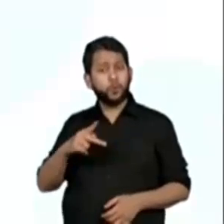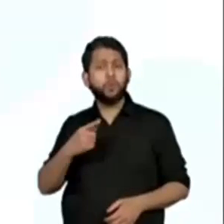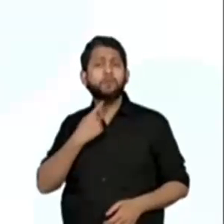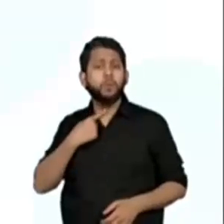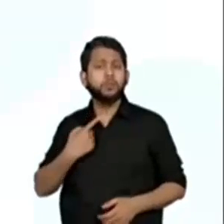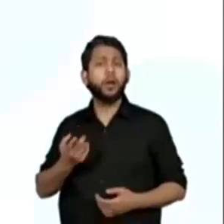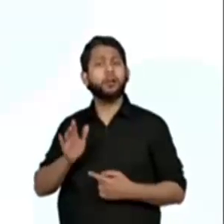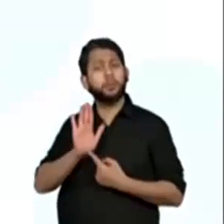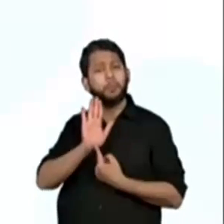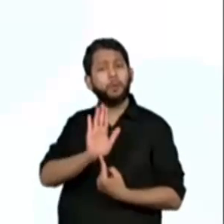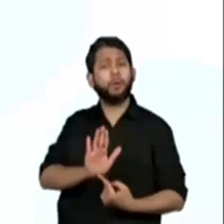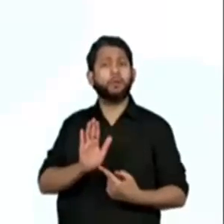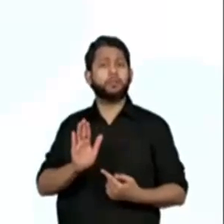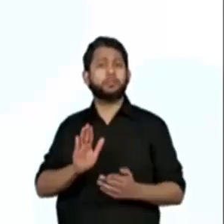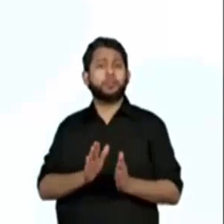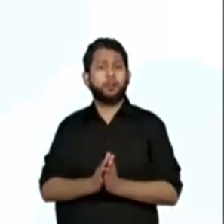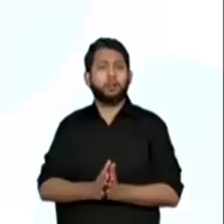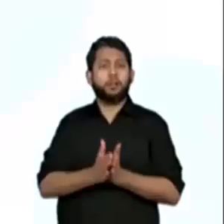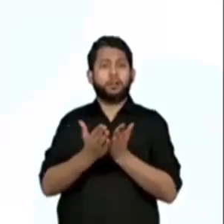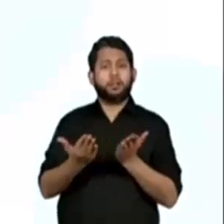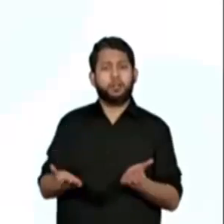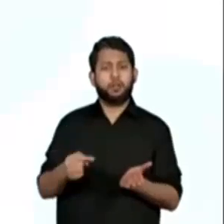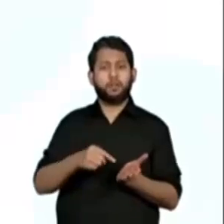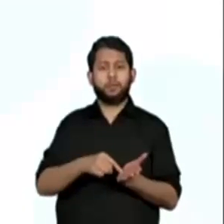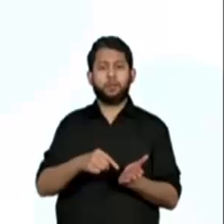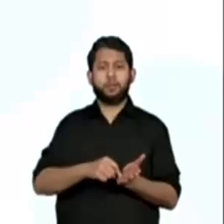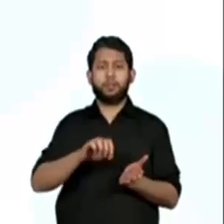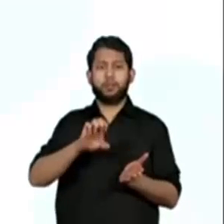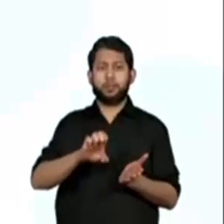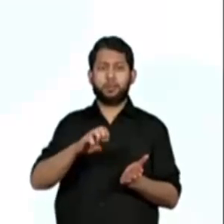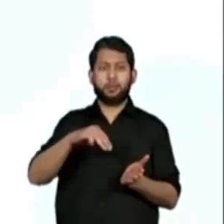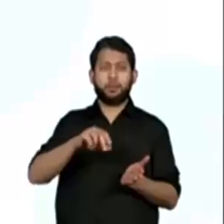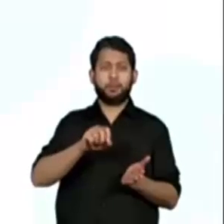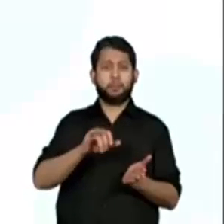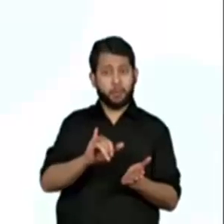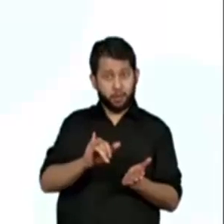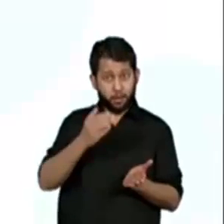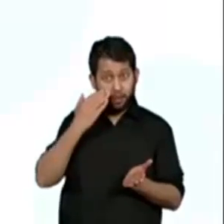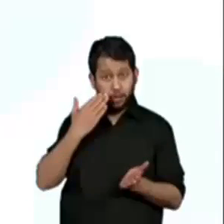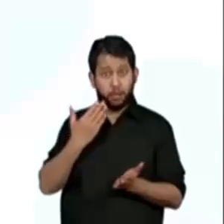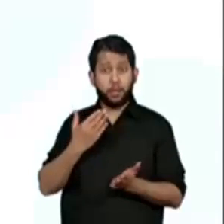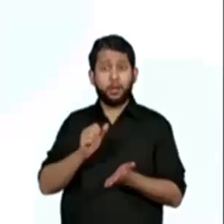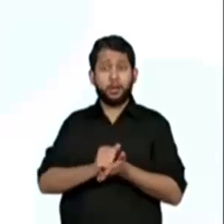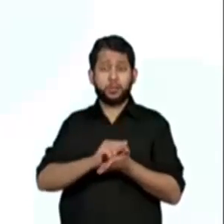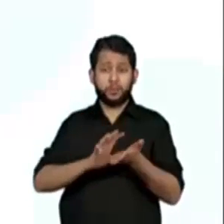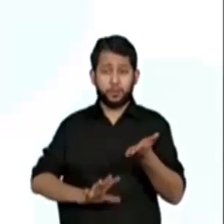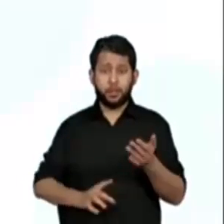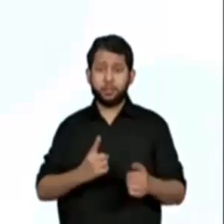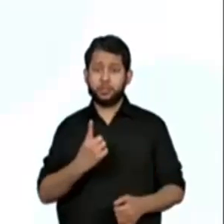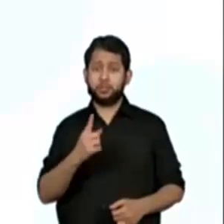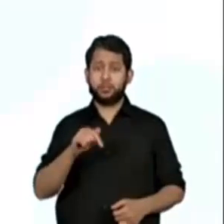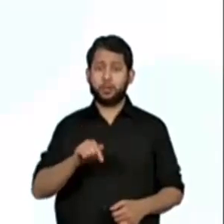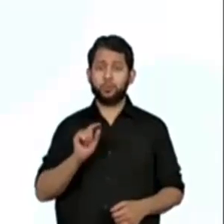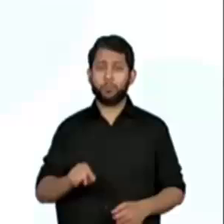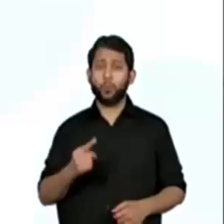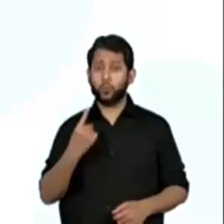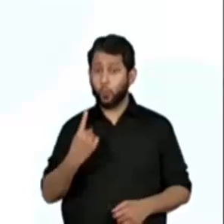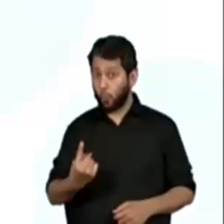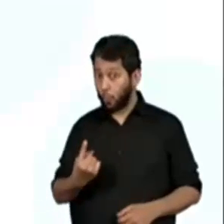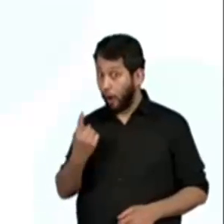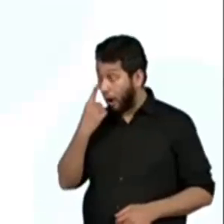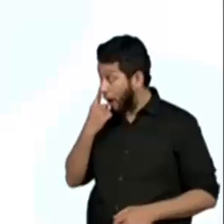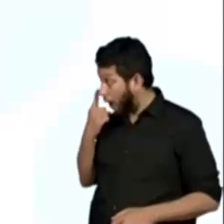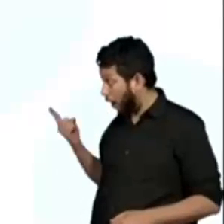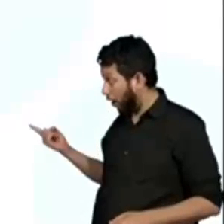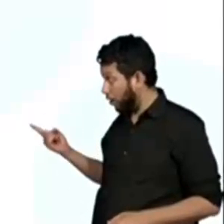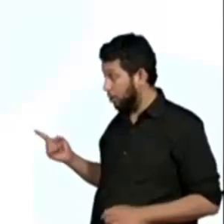aula pedir para você realizar, tem tudo a ver com a nossa aula de hoje, tá? Está no EMAI do volume